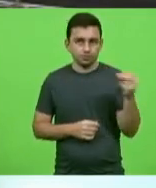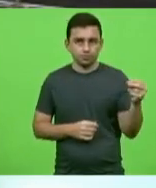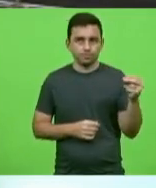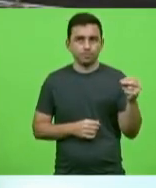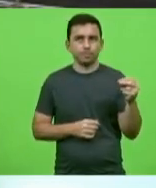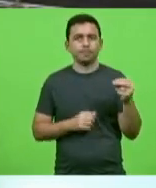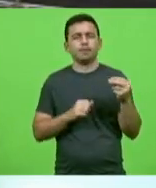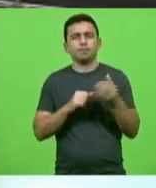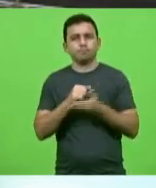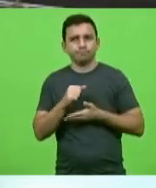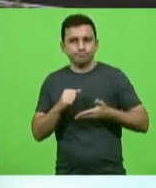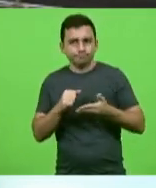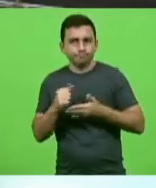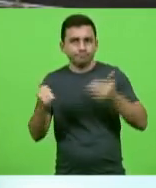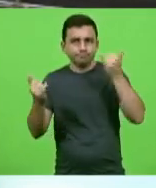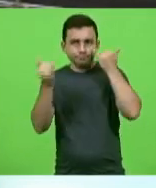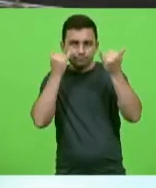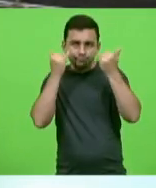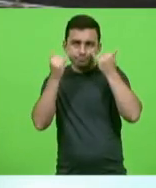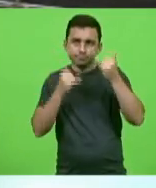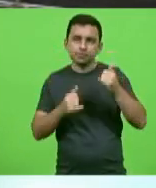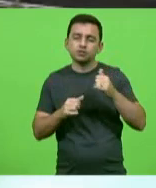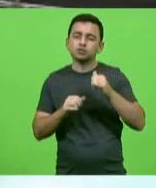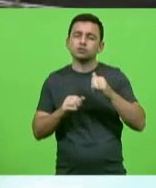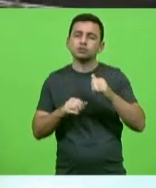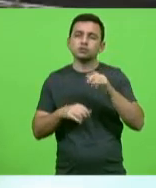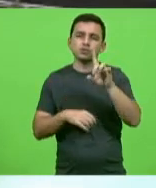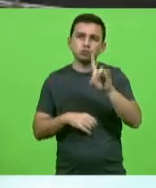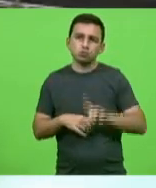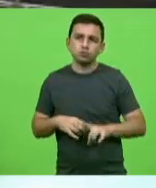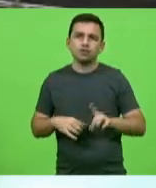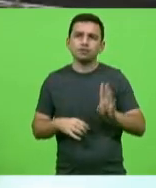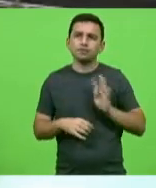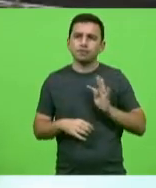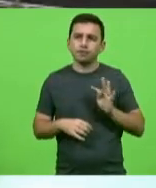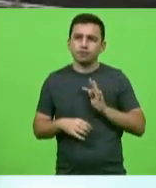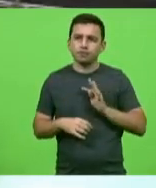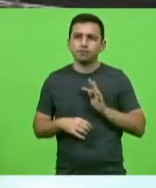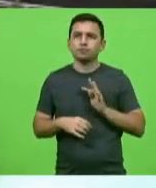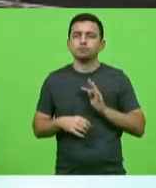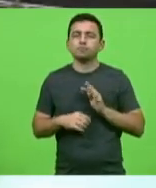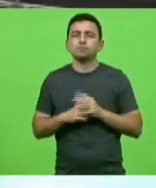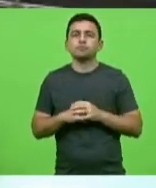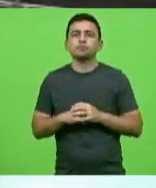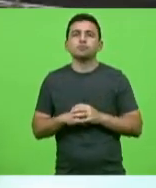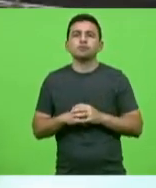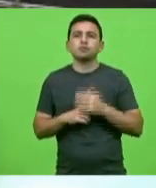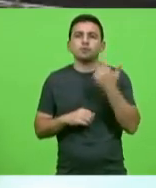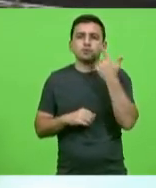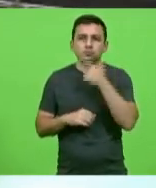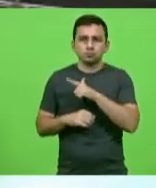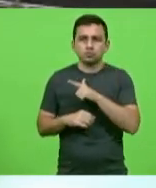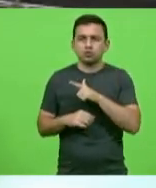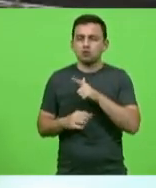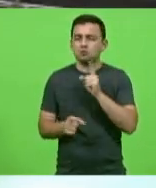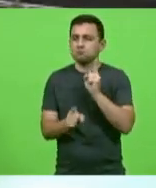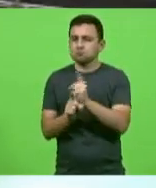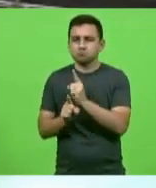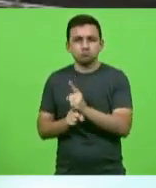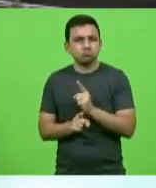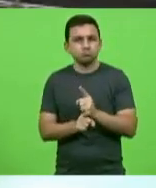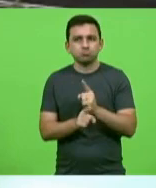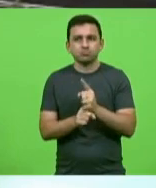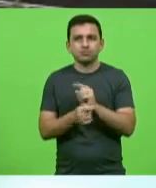nas informações levantadas pela vida preta técnicas relacionadas diretamente as competências desta corte de contas não foi